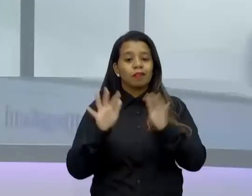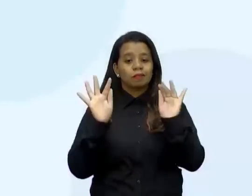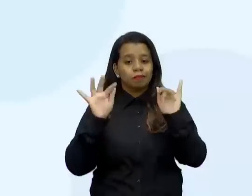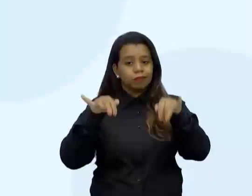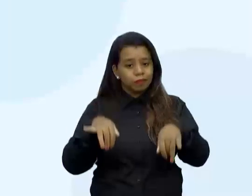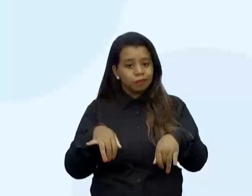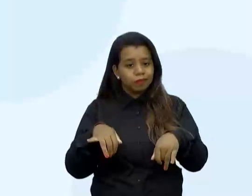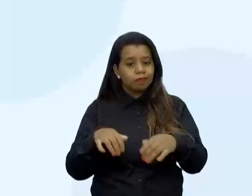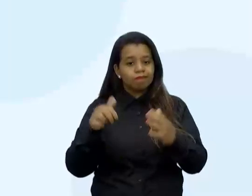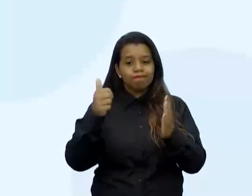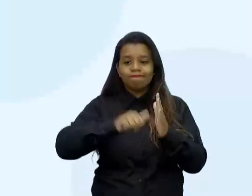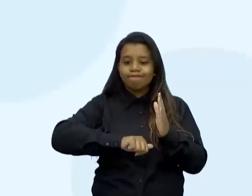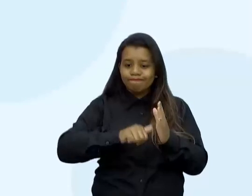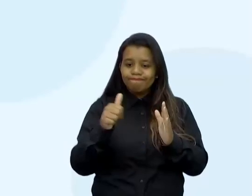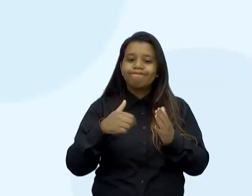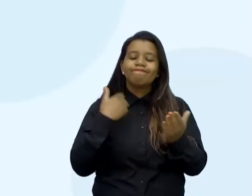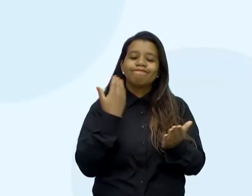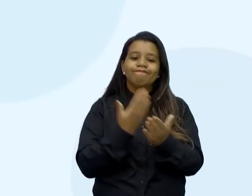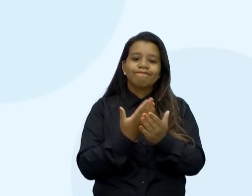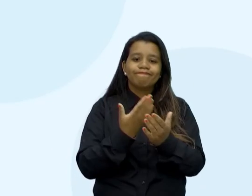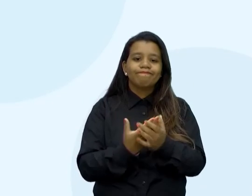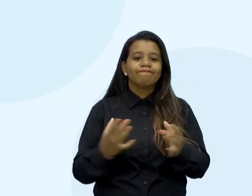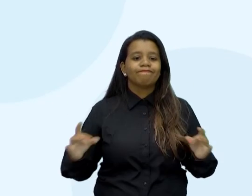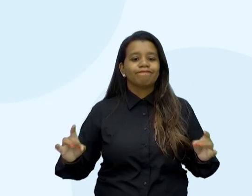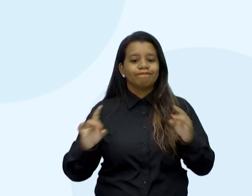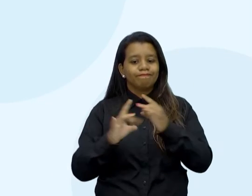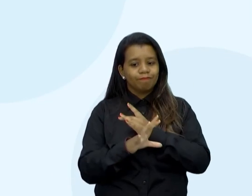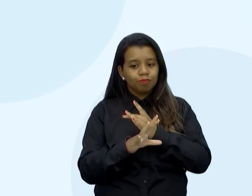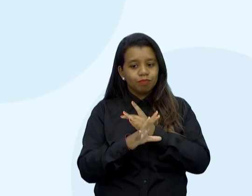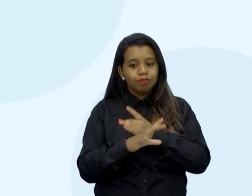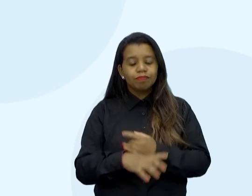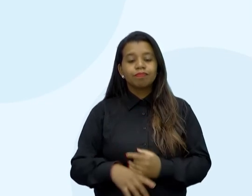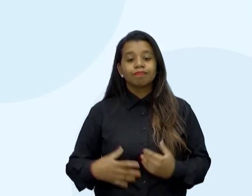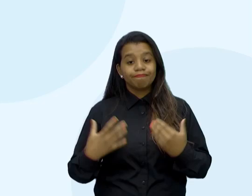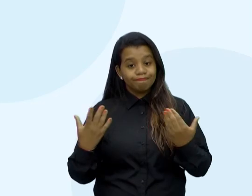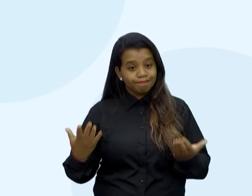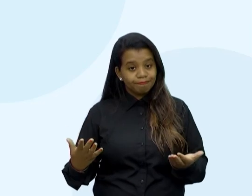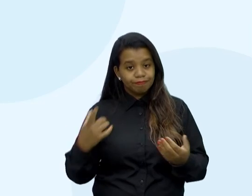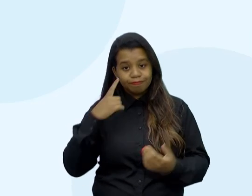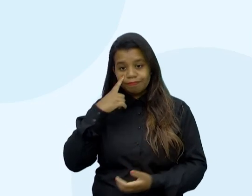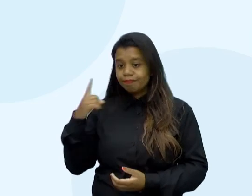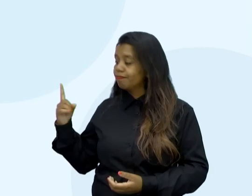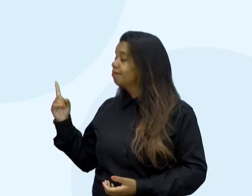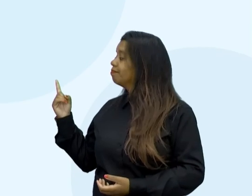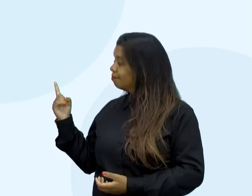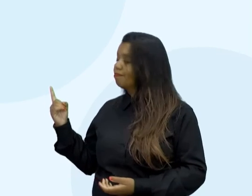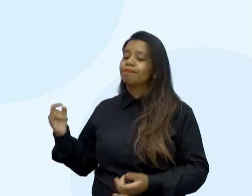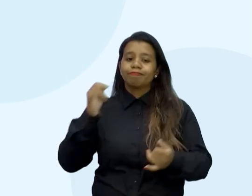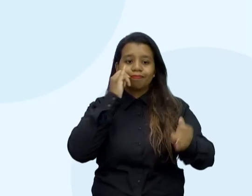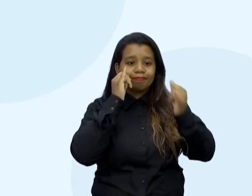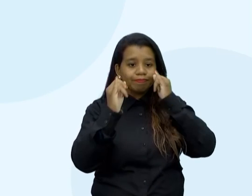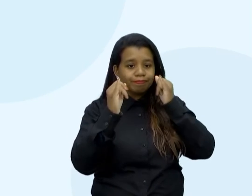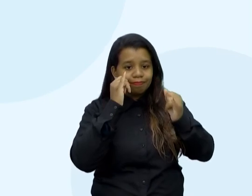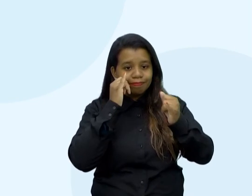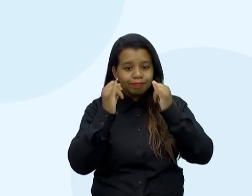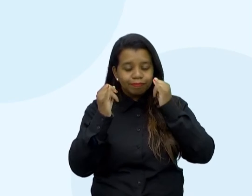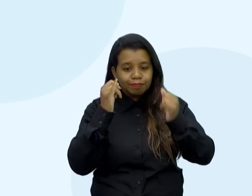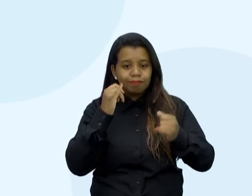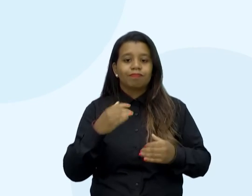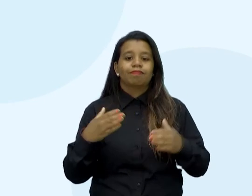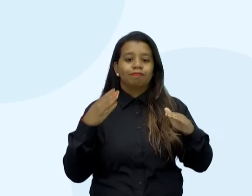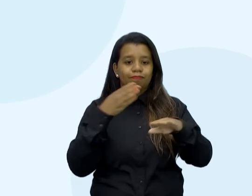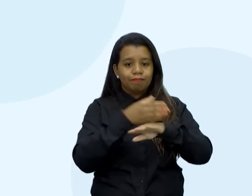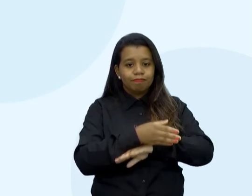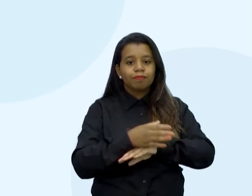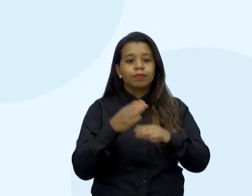aula acabou, você acredita? A aula acabou, ah, meu Deus. Nesta aula introduzimos as condições de equilíbrio de um objeto em rotação e em translação. Falamos um pouquinho, né? Um